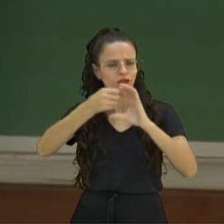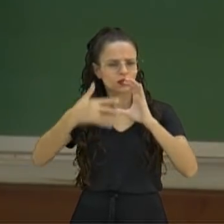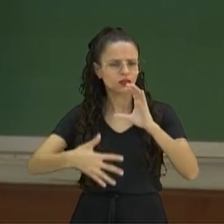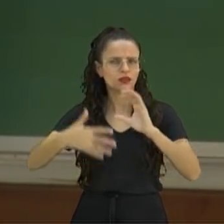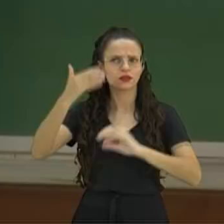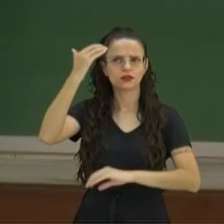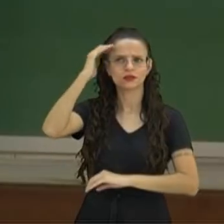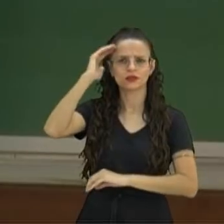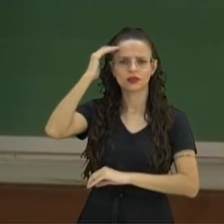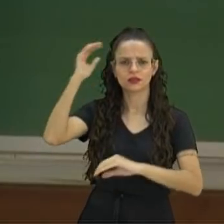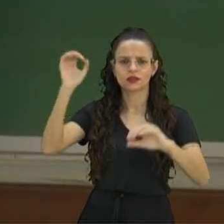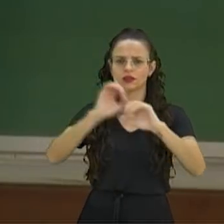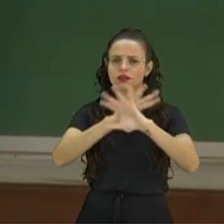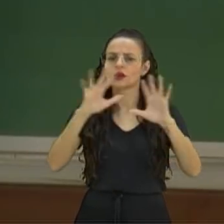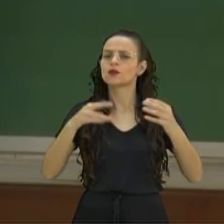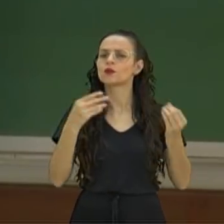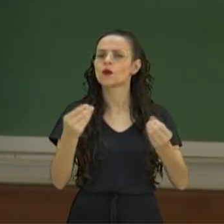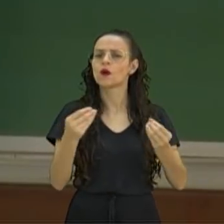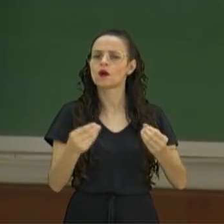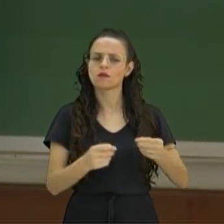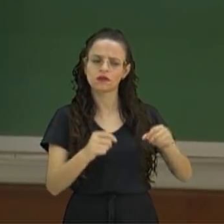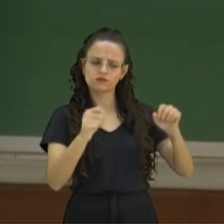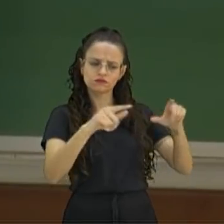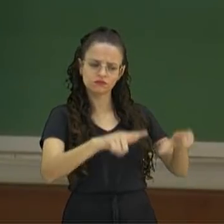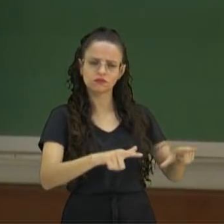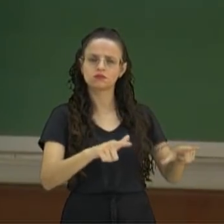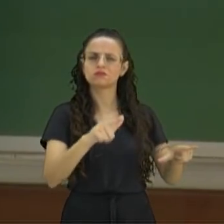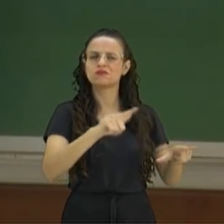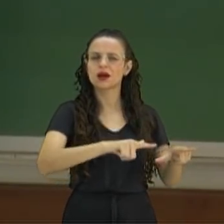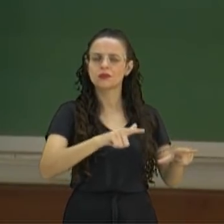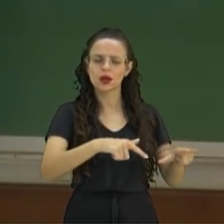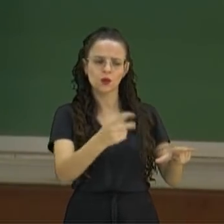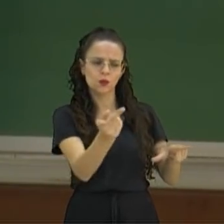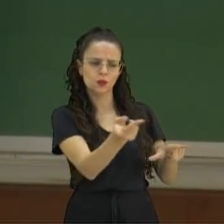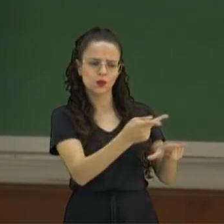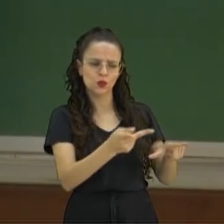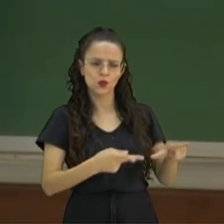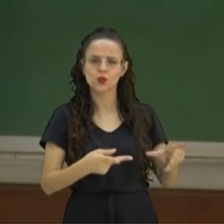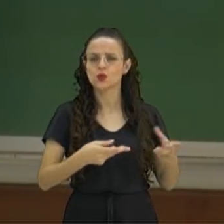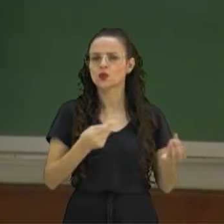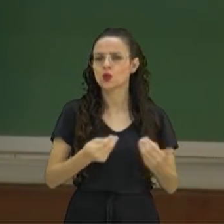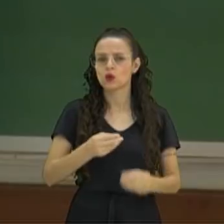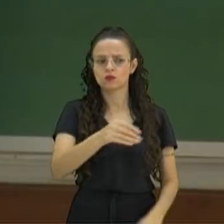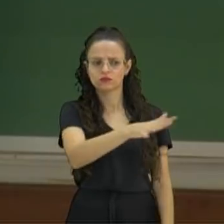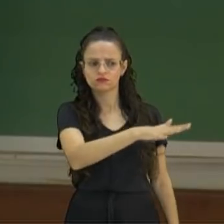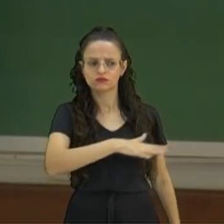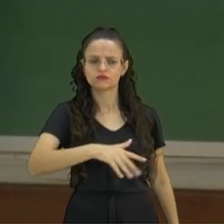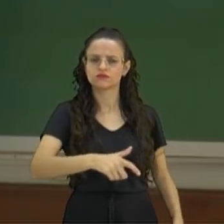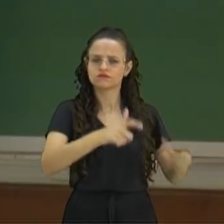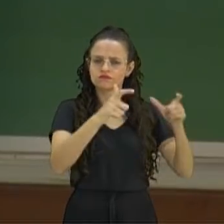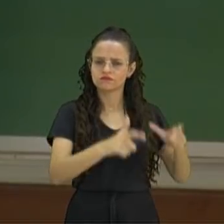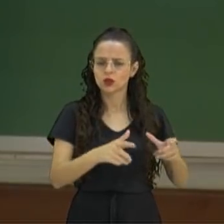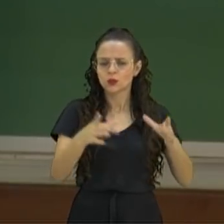é que eu consigo desenhar no papel informações da realidade, que a gente chama ali a espacialização dos fenômenos geográficos.